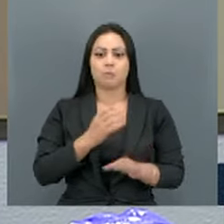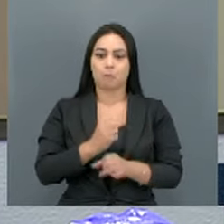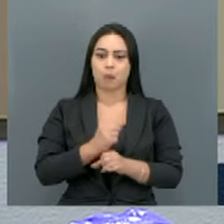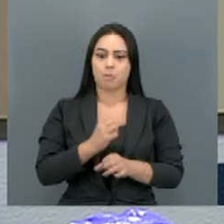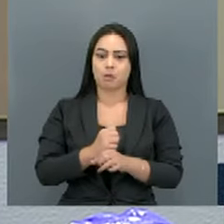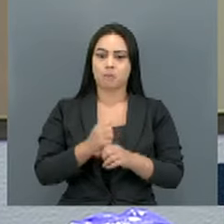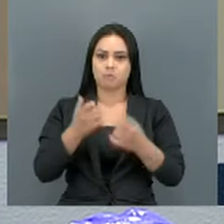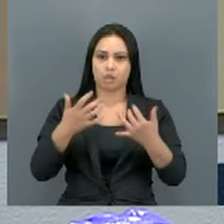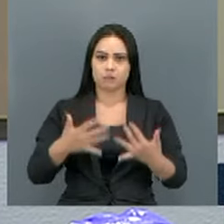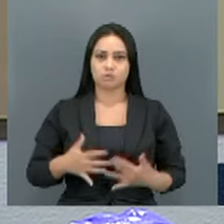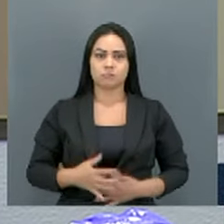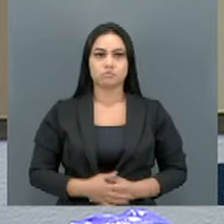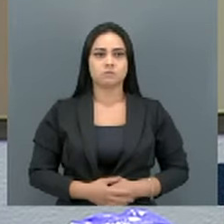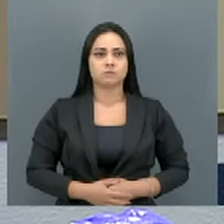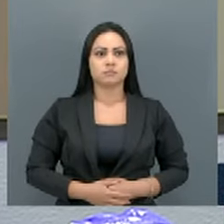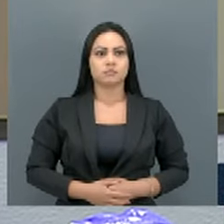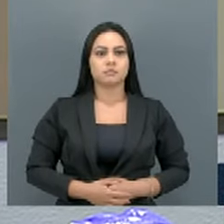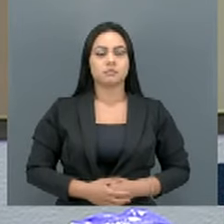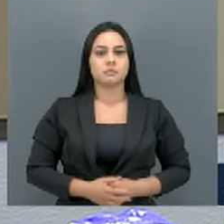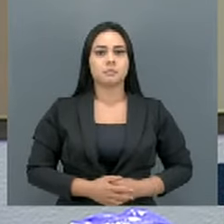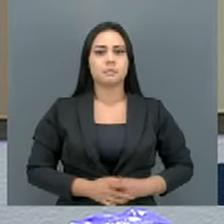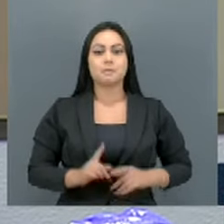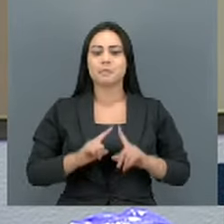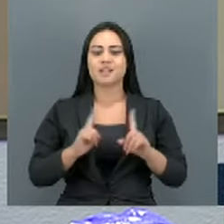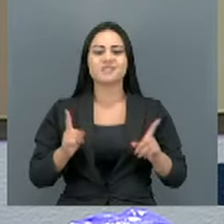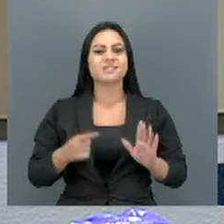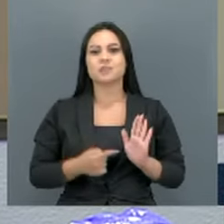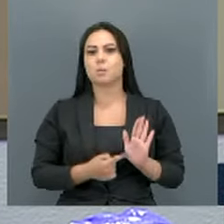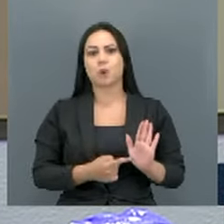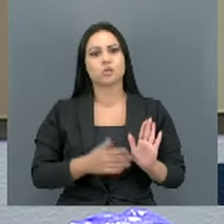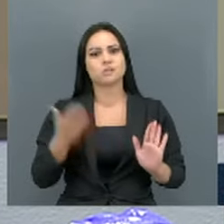conta, mas não mostra.